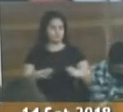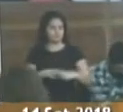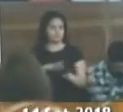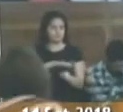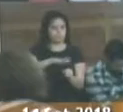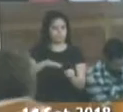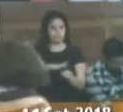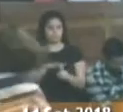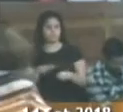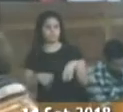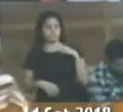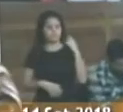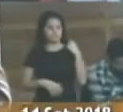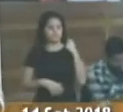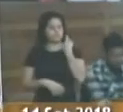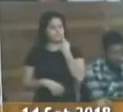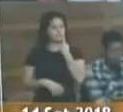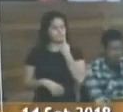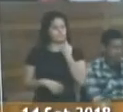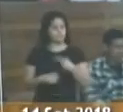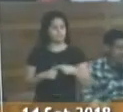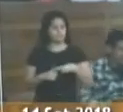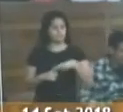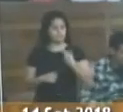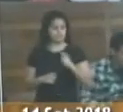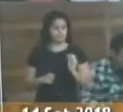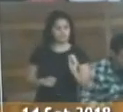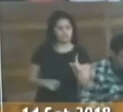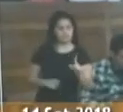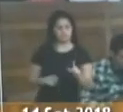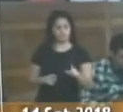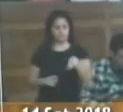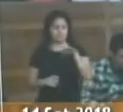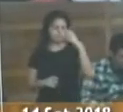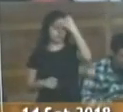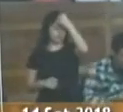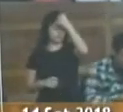pescadores, que não acontecem só aqui na Baía de Ilha Grande, é um problema nacional.